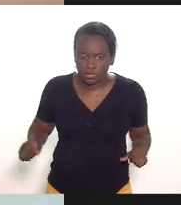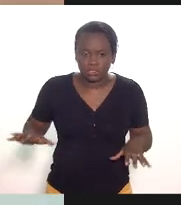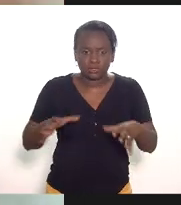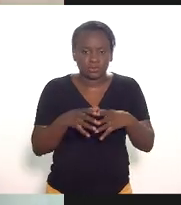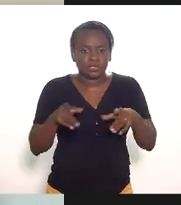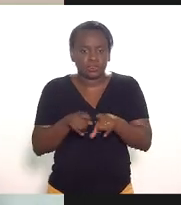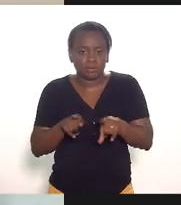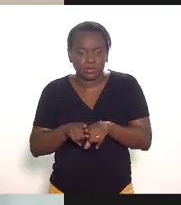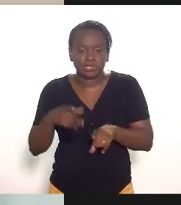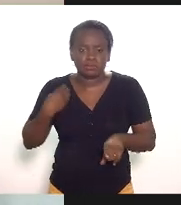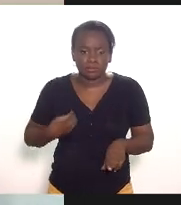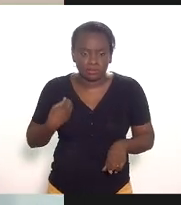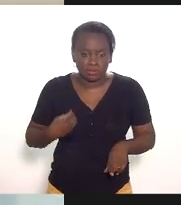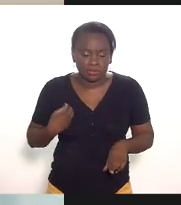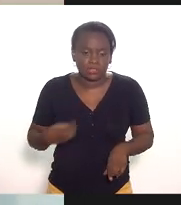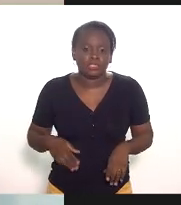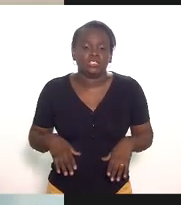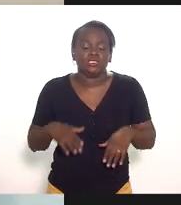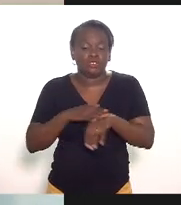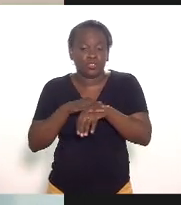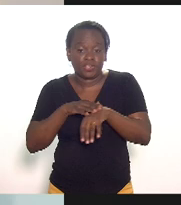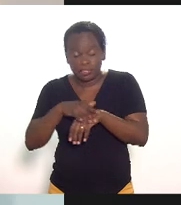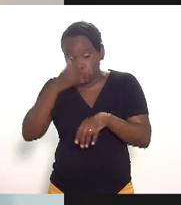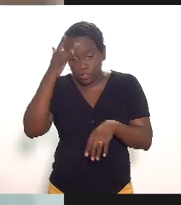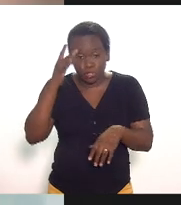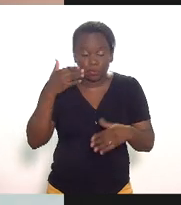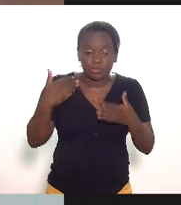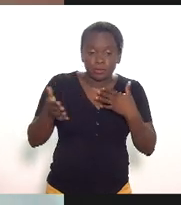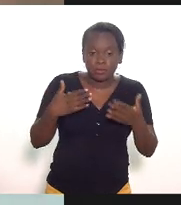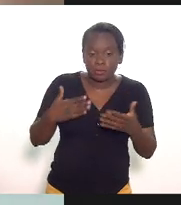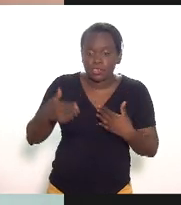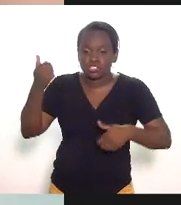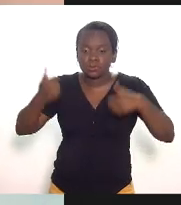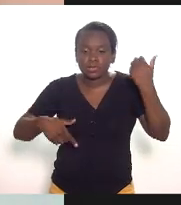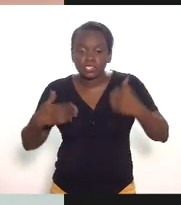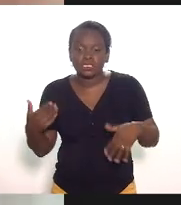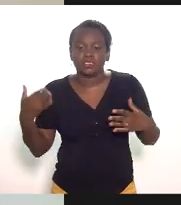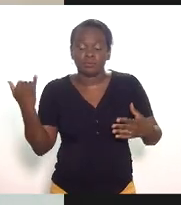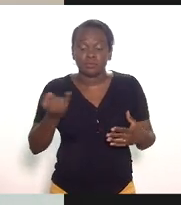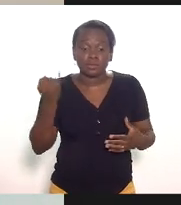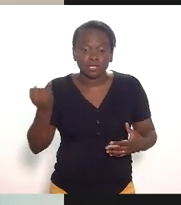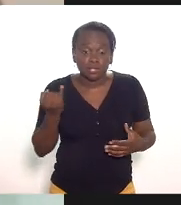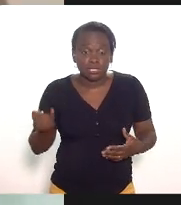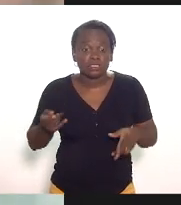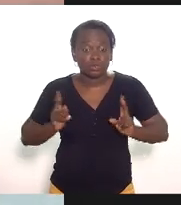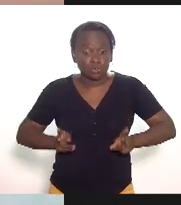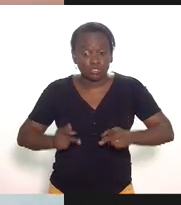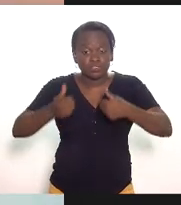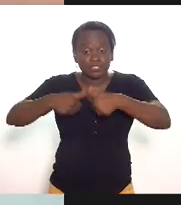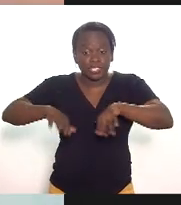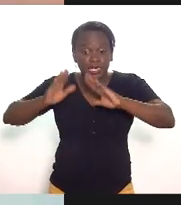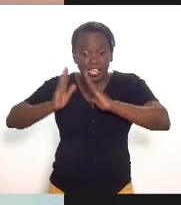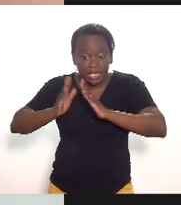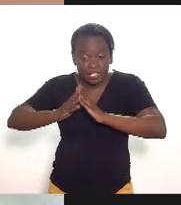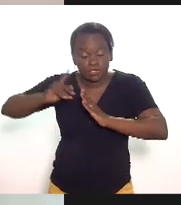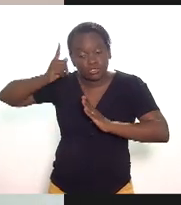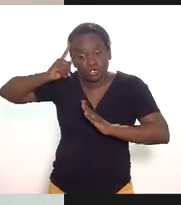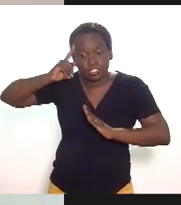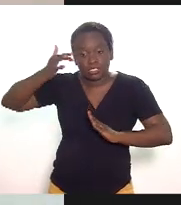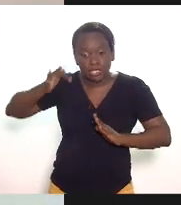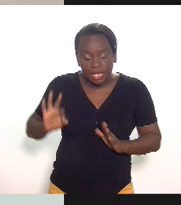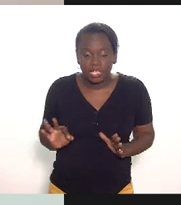também esteve presente e conversando com as pessoas e colocando para elas a importância de permanecer em casa durante esses 10